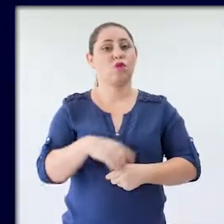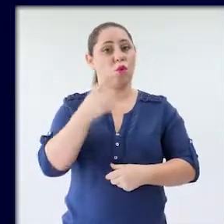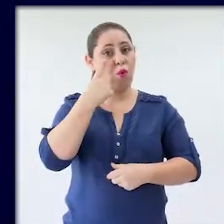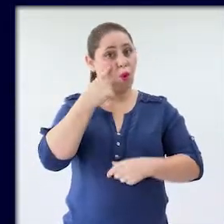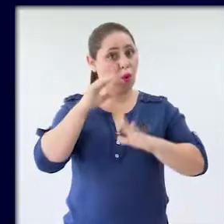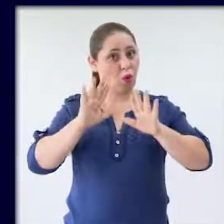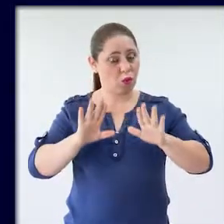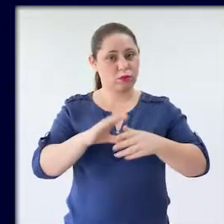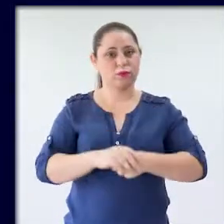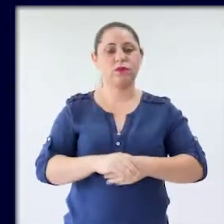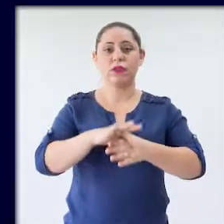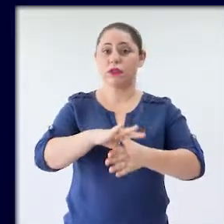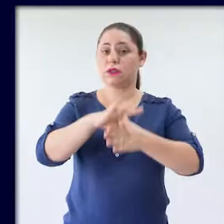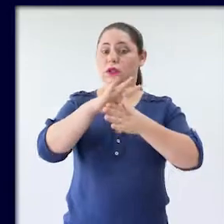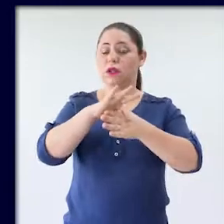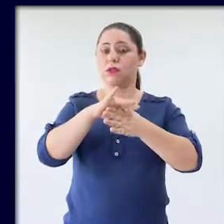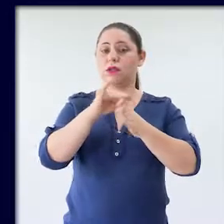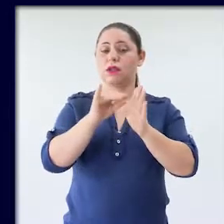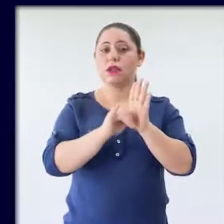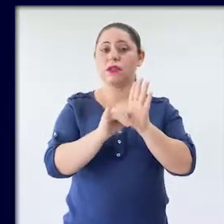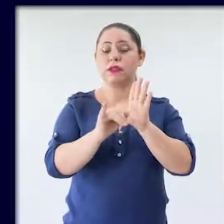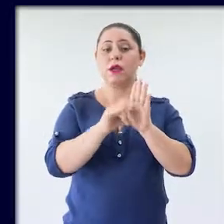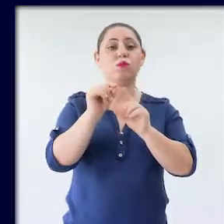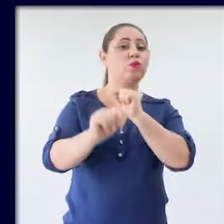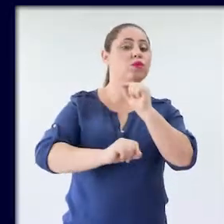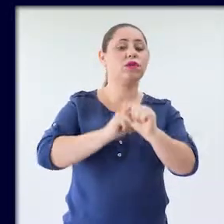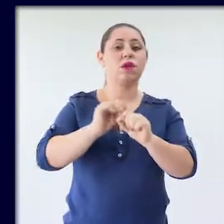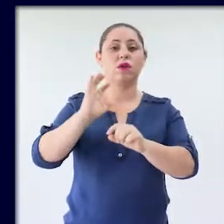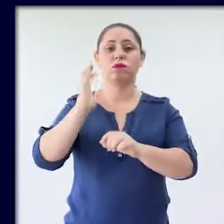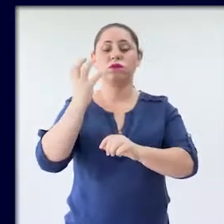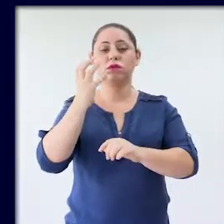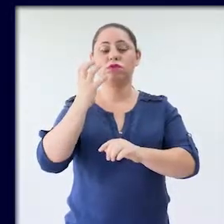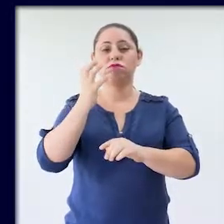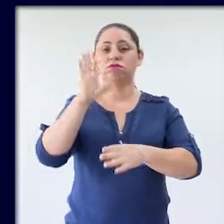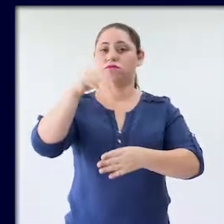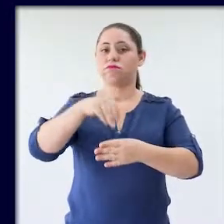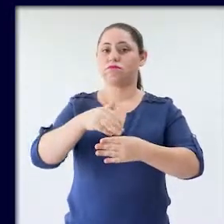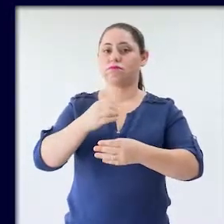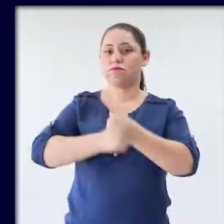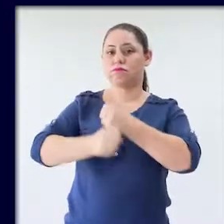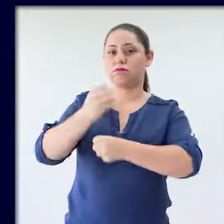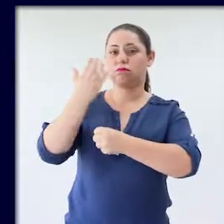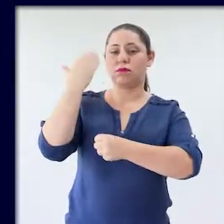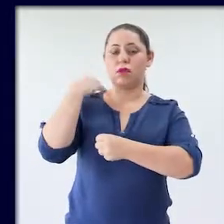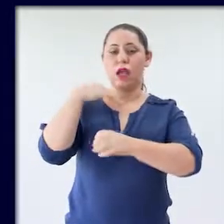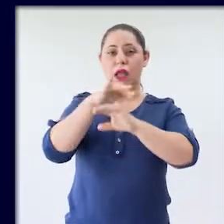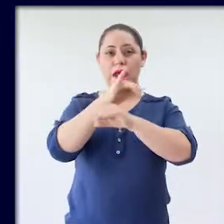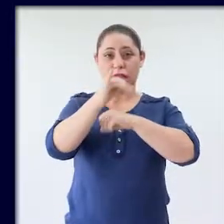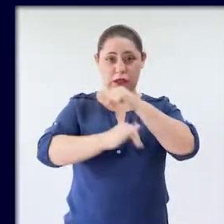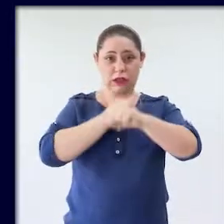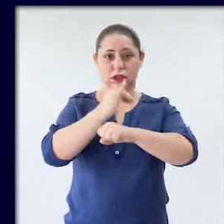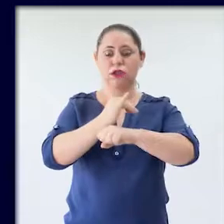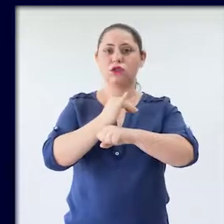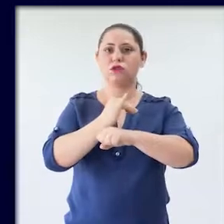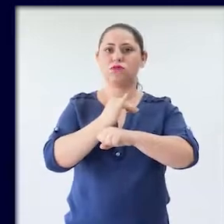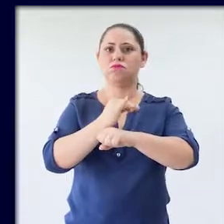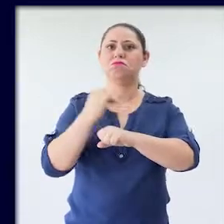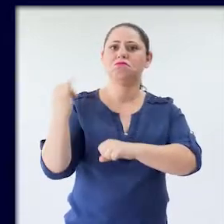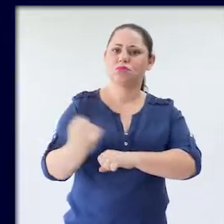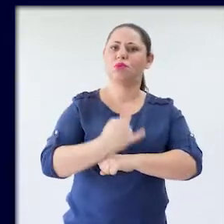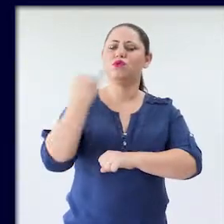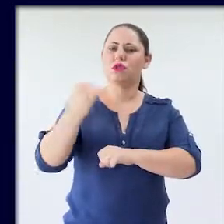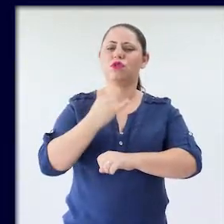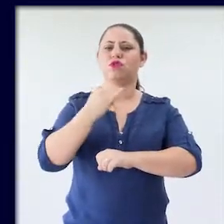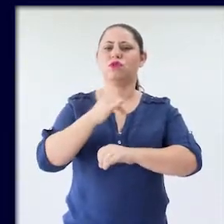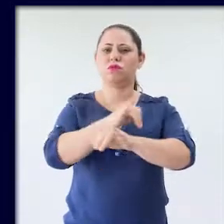eu destaco inicialmente que é exemplo do que aconteceu na eleição passada. A internet foi um instrumento muito forte de campanha